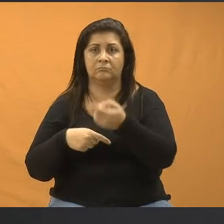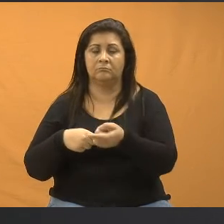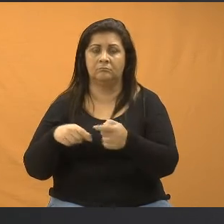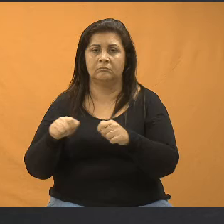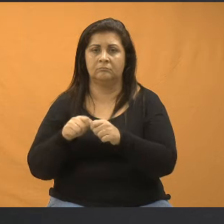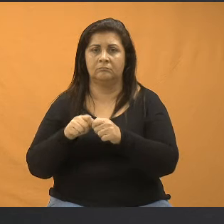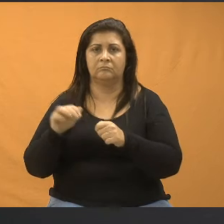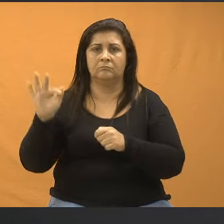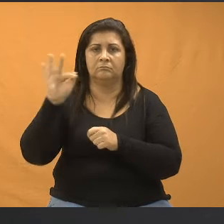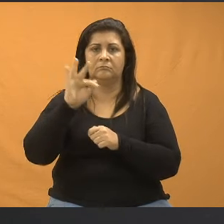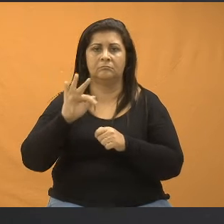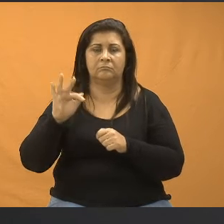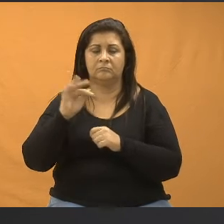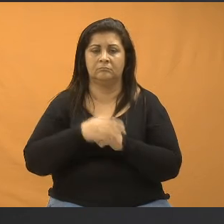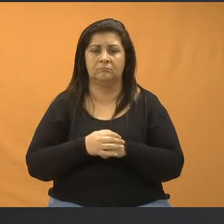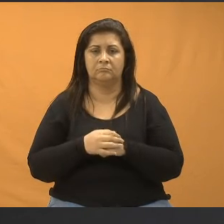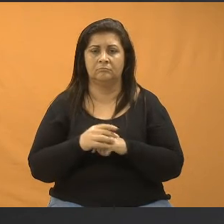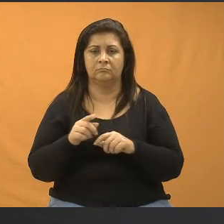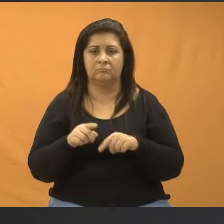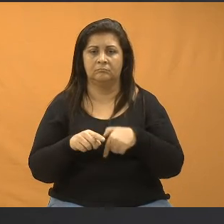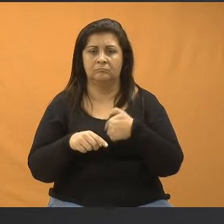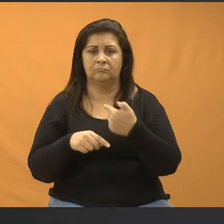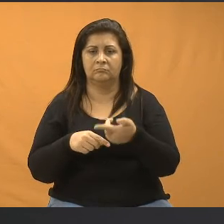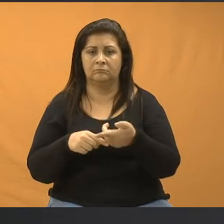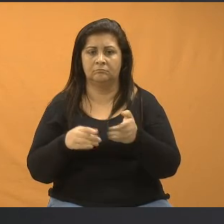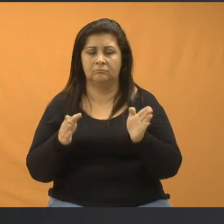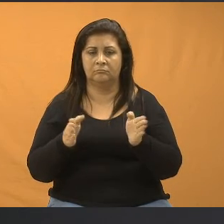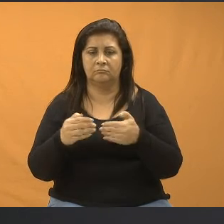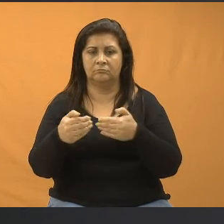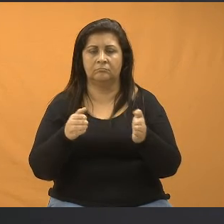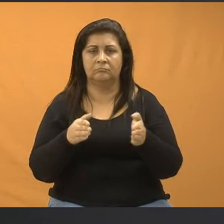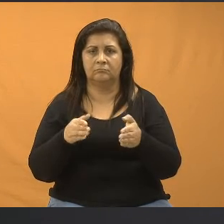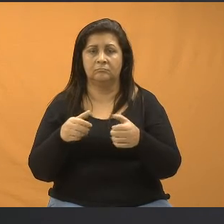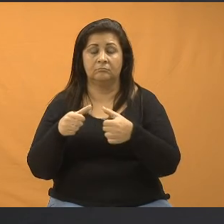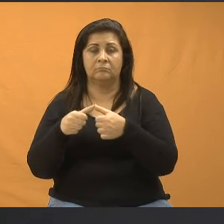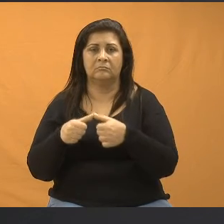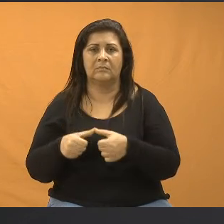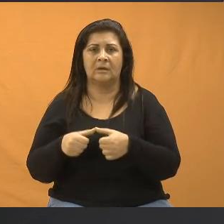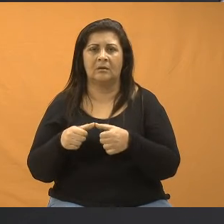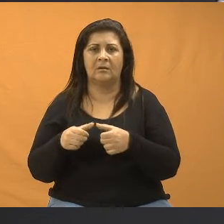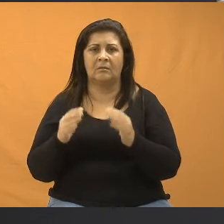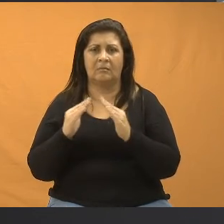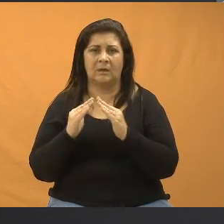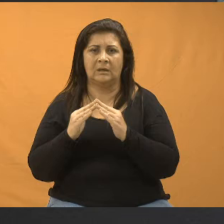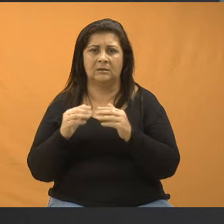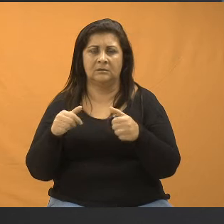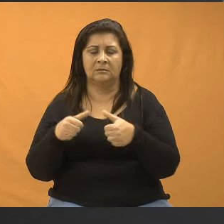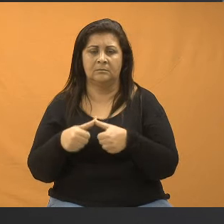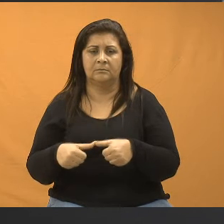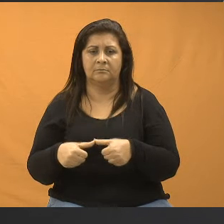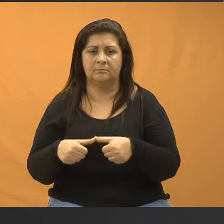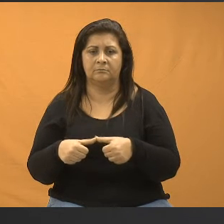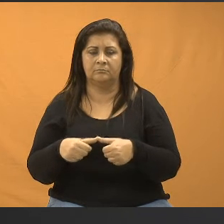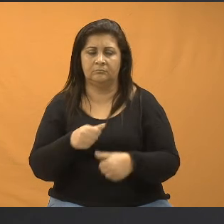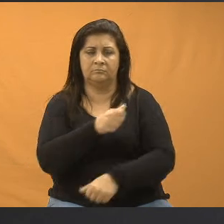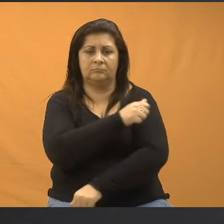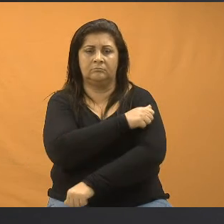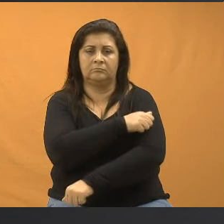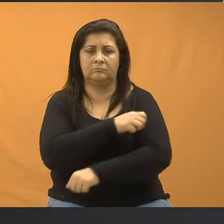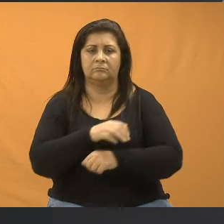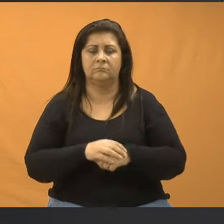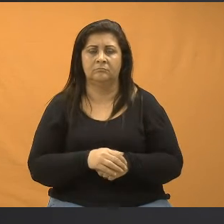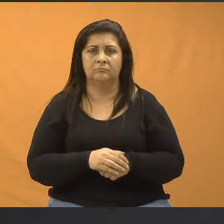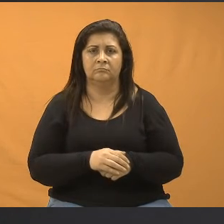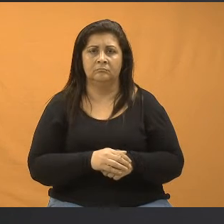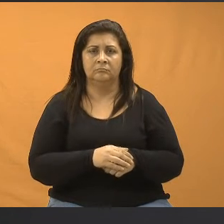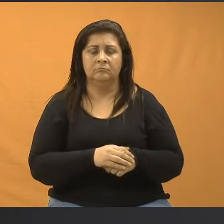fim, fizeram uma kitnet para os alunos, para o pessoal da faculdade. Uma parte de